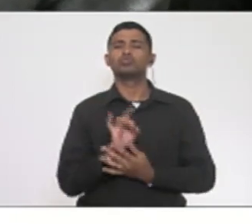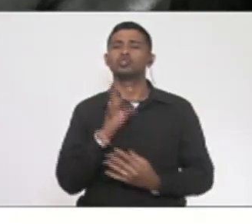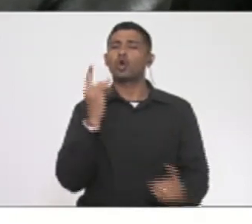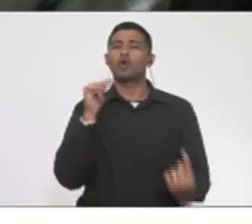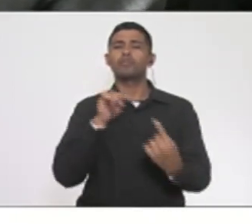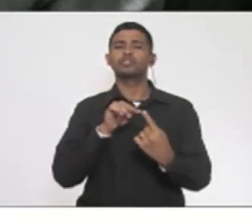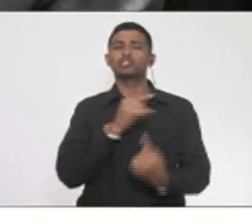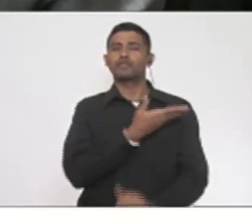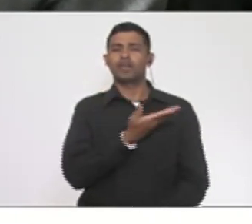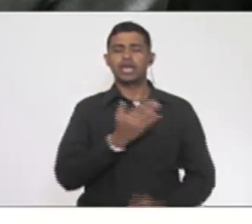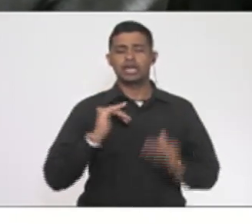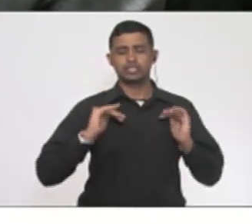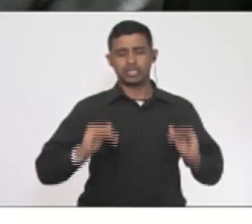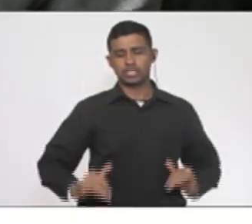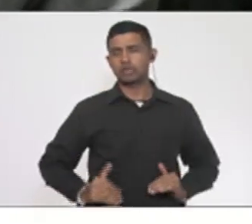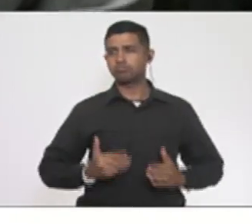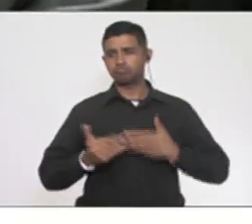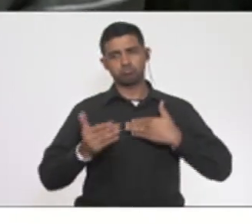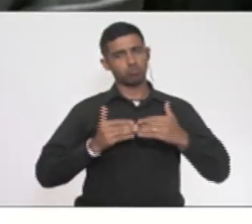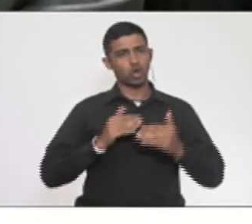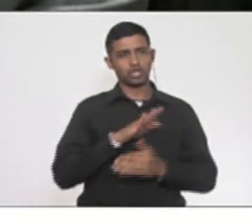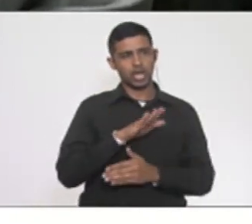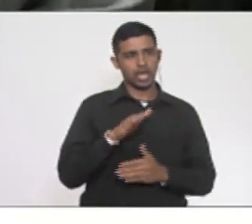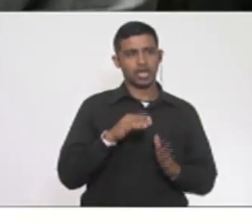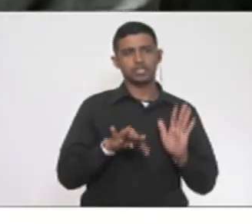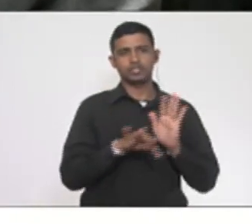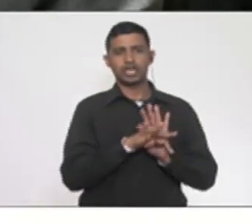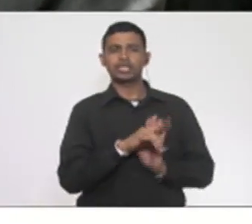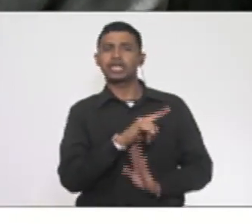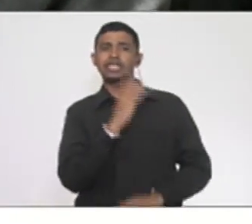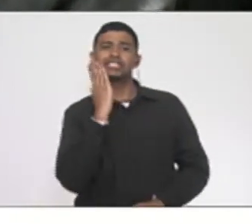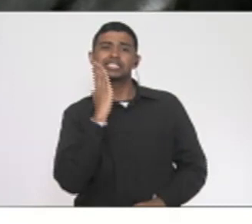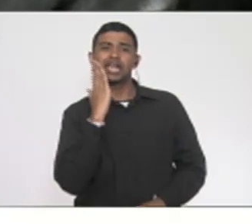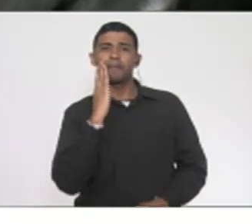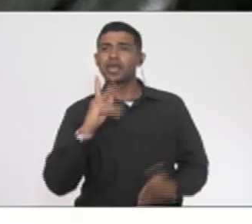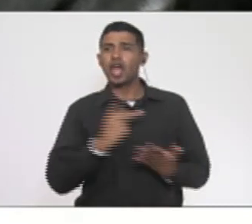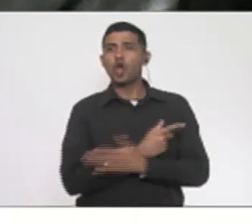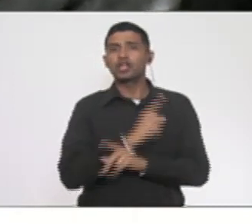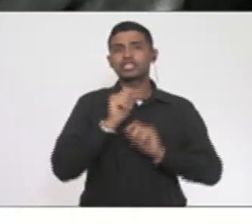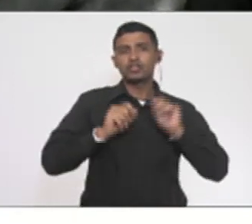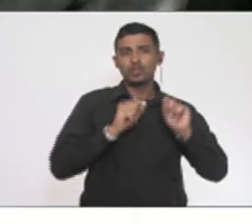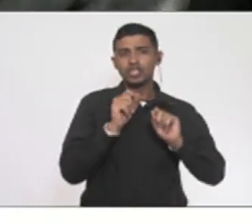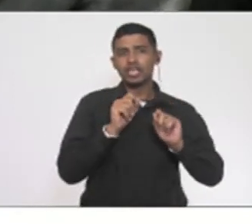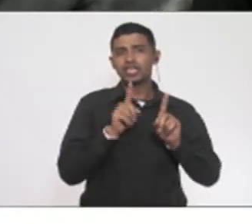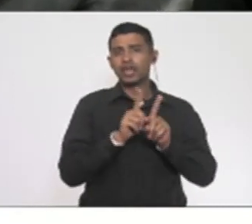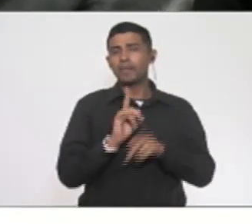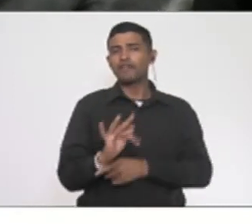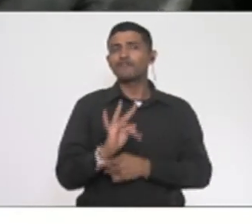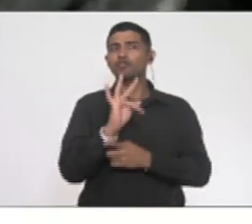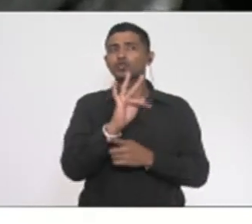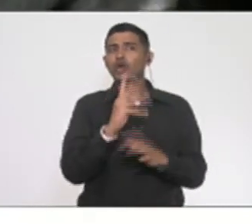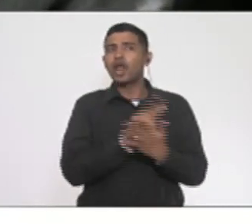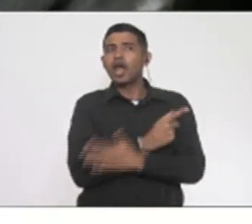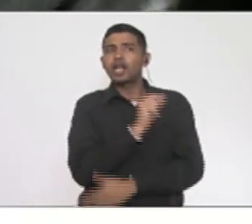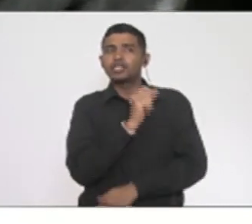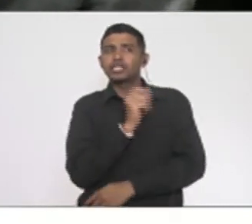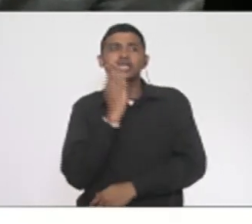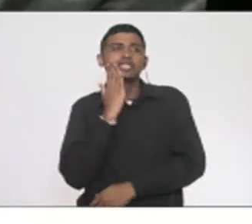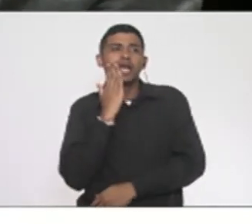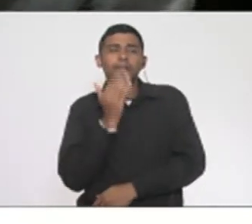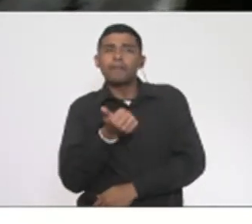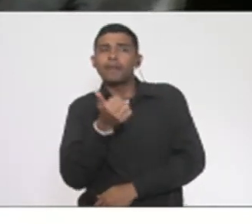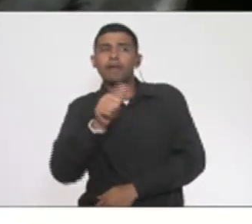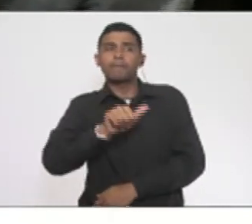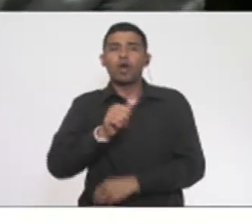cidadão comum, independente dos técnicos, possam entender o que está acontecendo, o que vai acontecer e o que tem de bom nessas